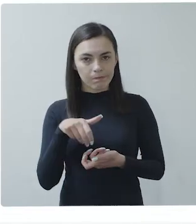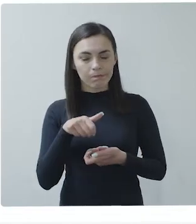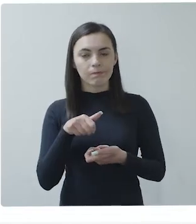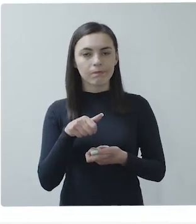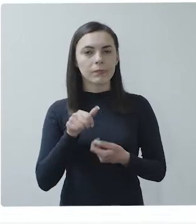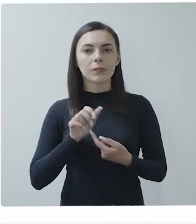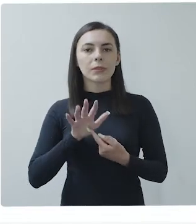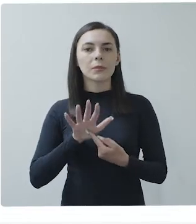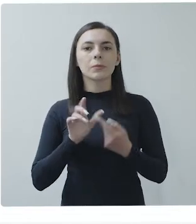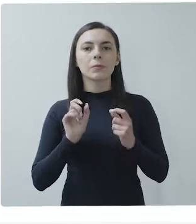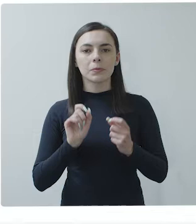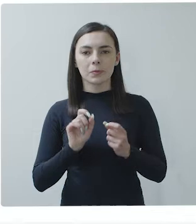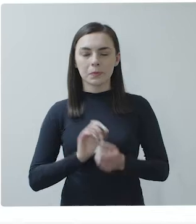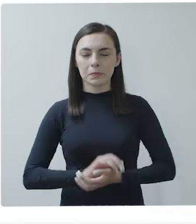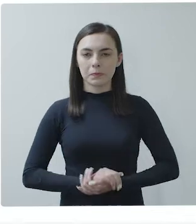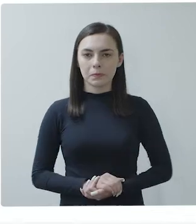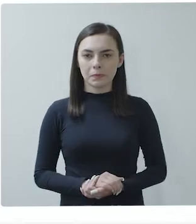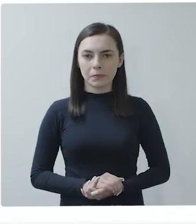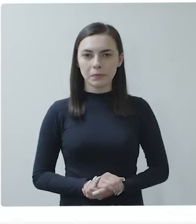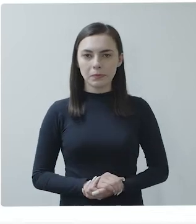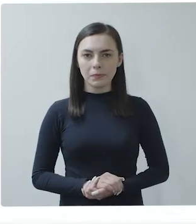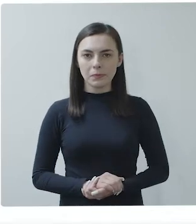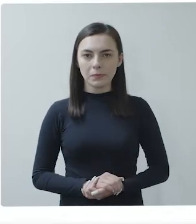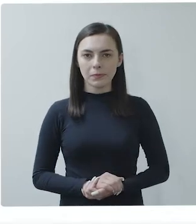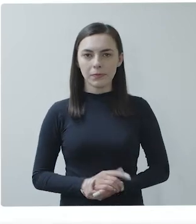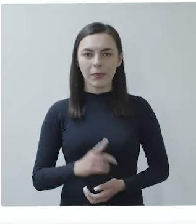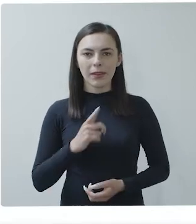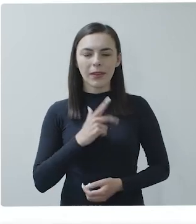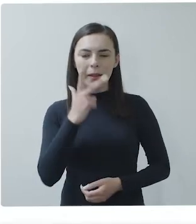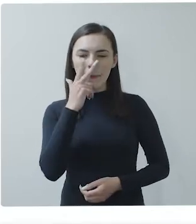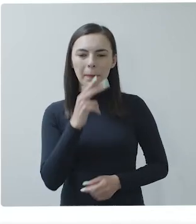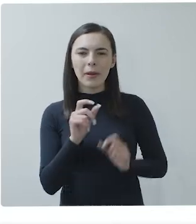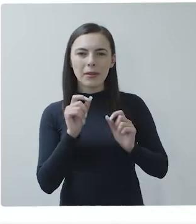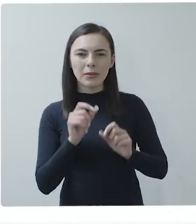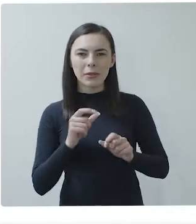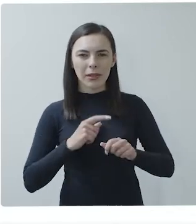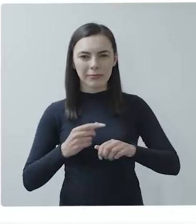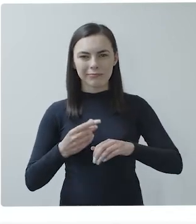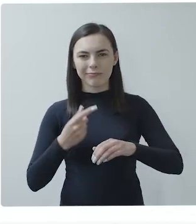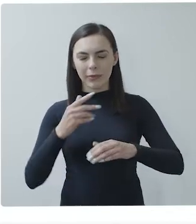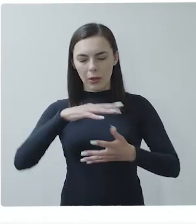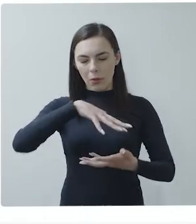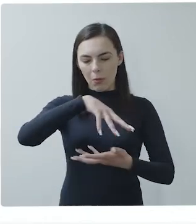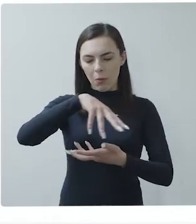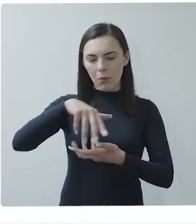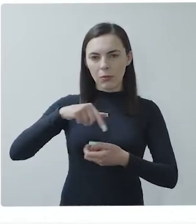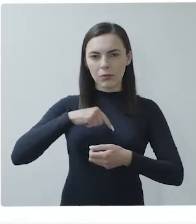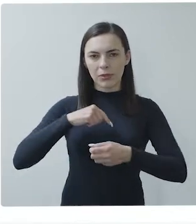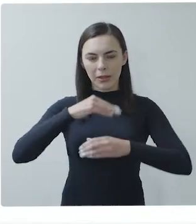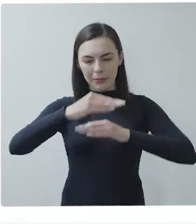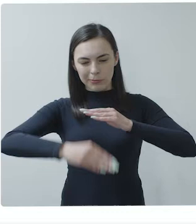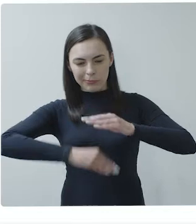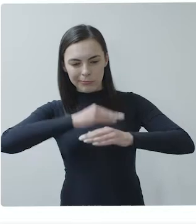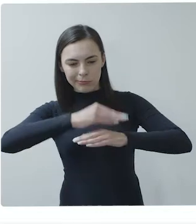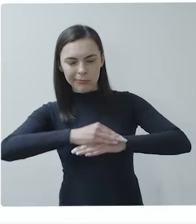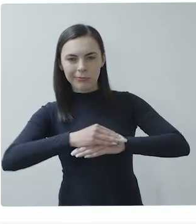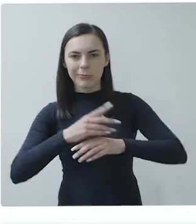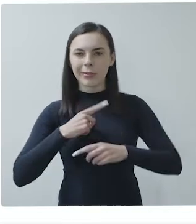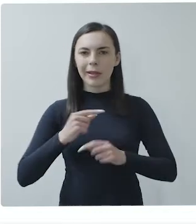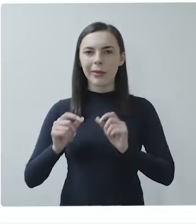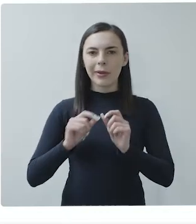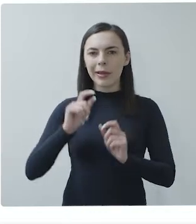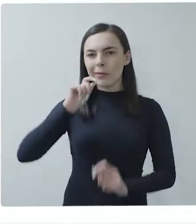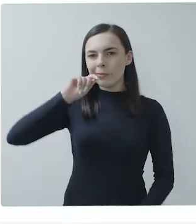Ela colocou o que ali, ó? Colocou esparadrapo, colocou termômetro no planeta que